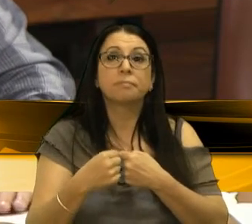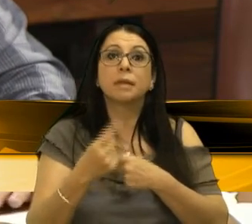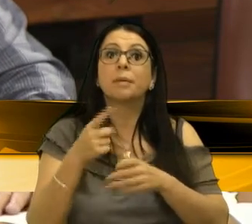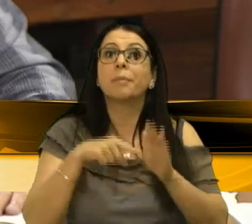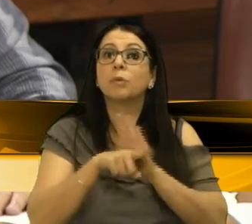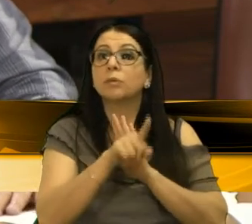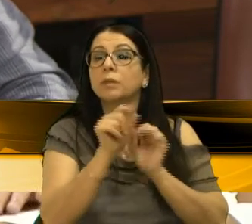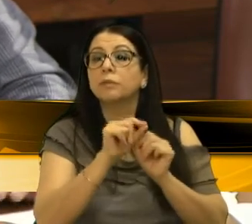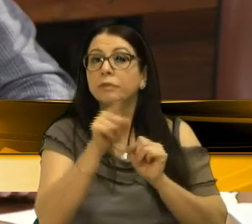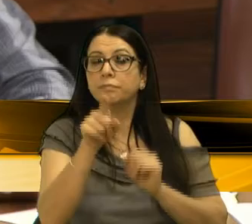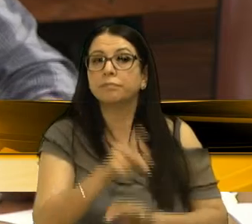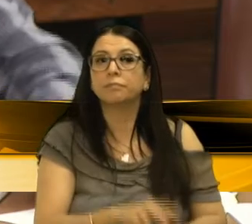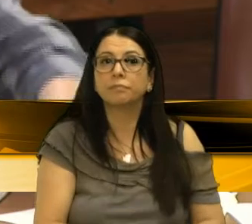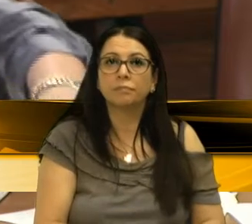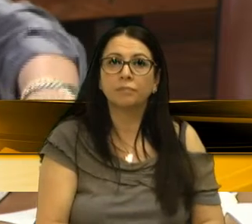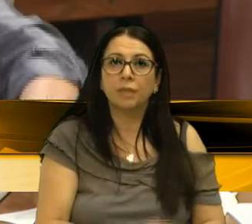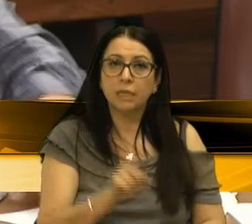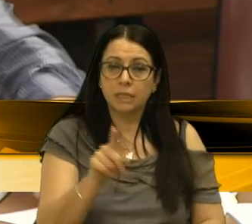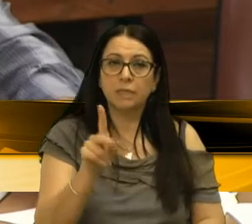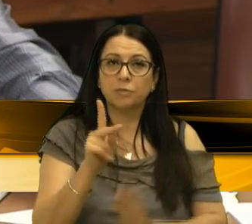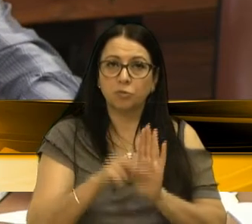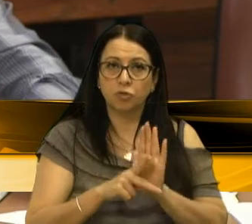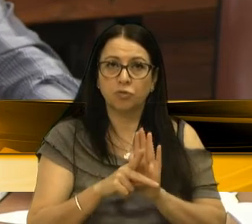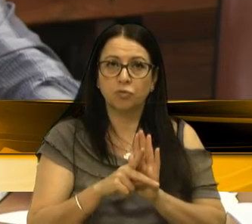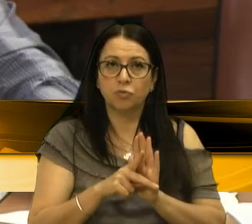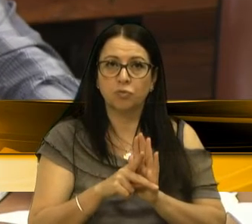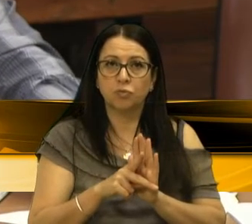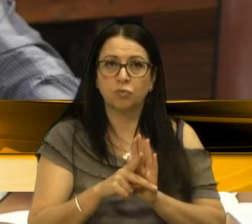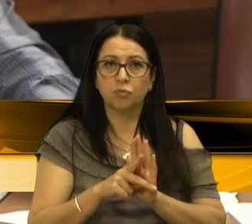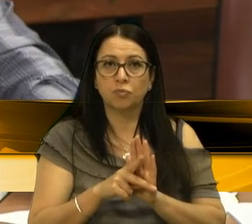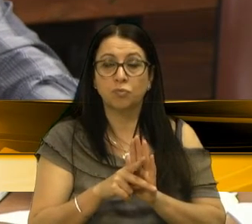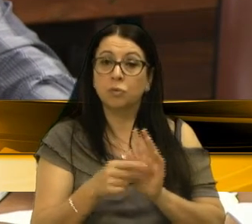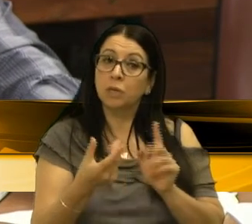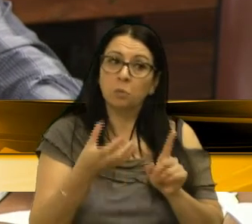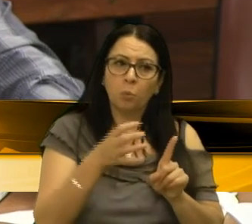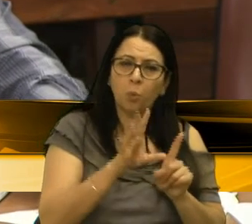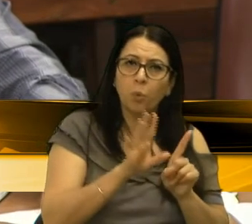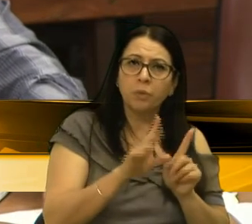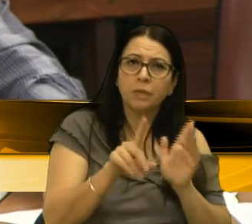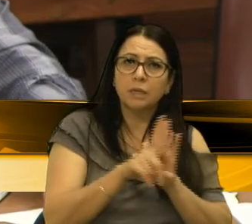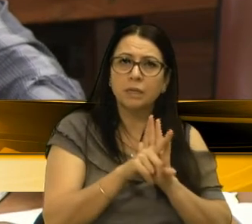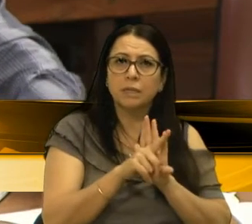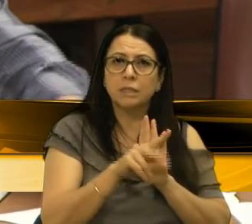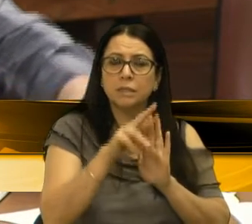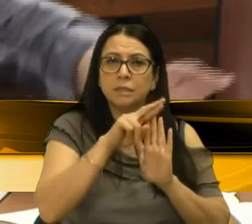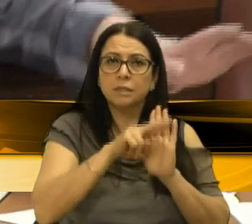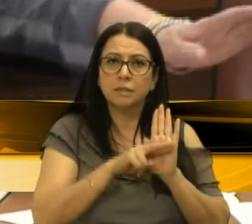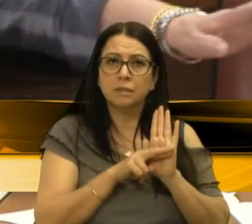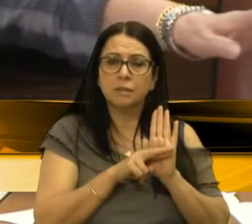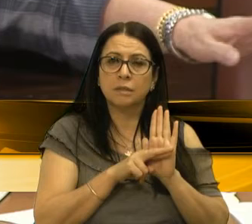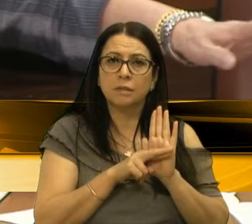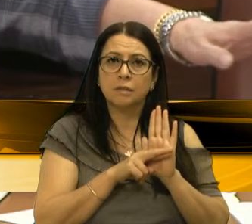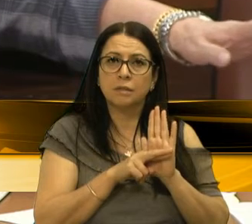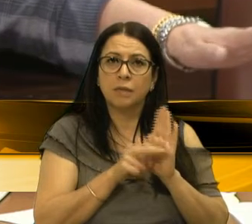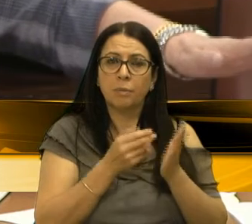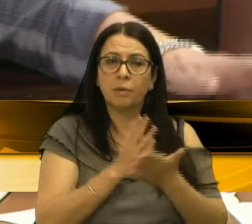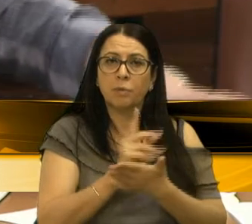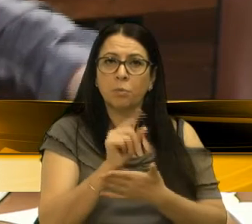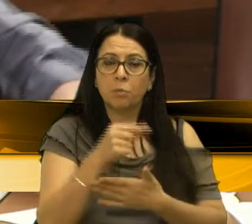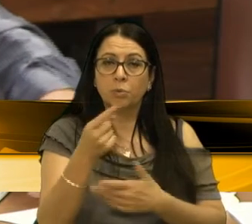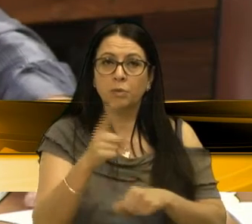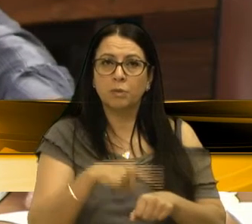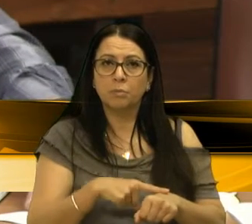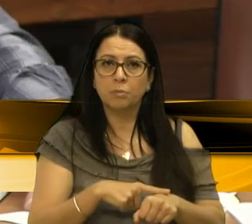lhe faço é a seguinte: esse projeto tem contradição com a lei de diretrizes que aprovamos